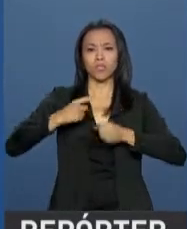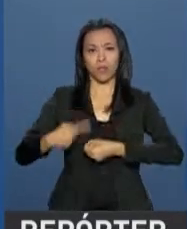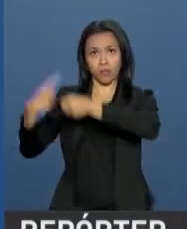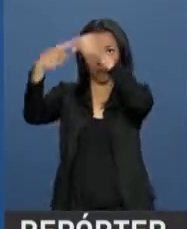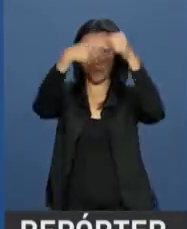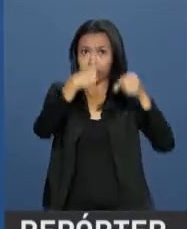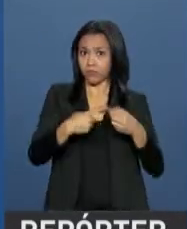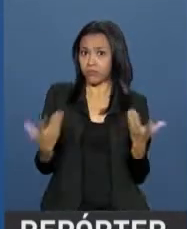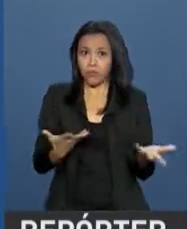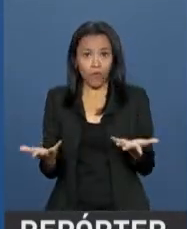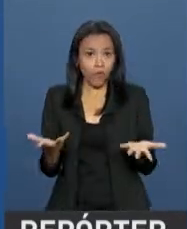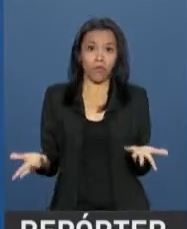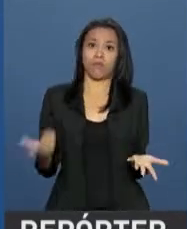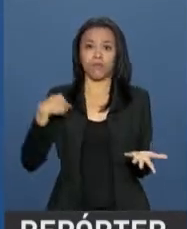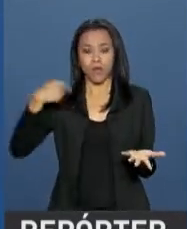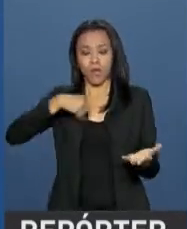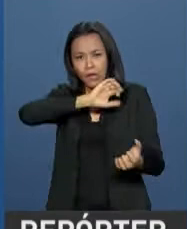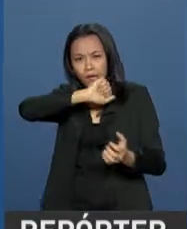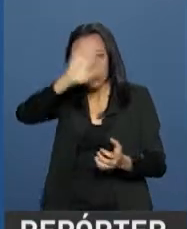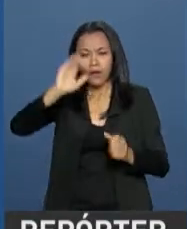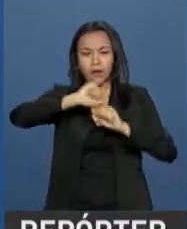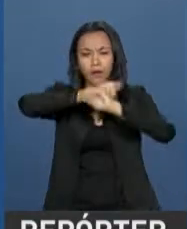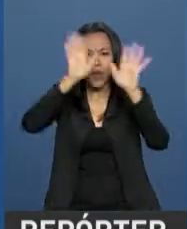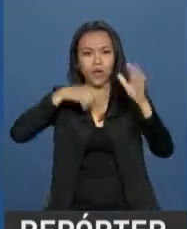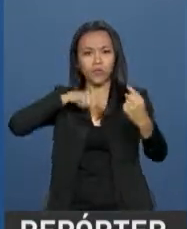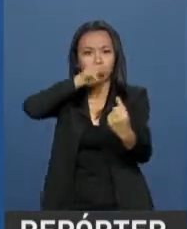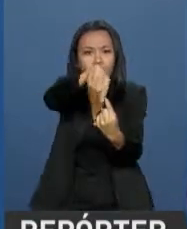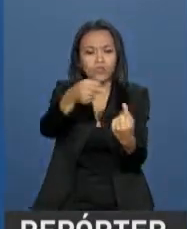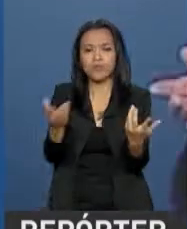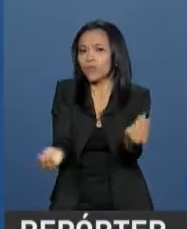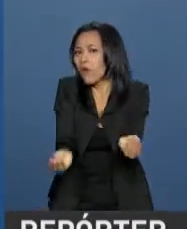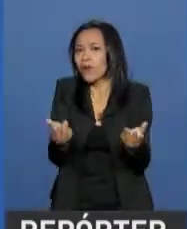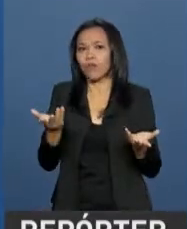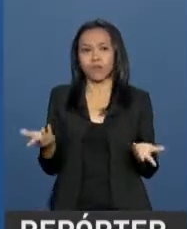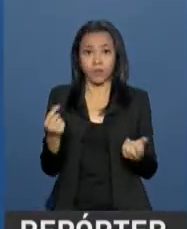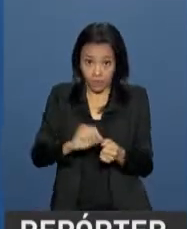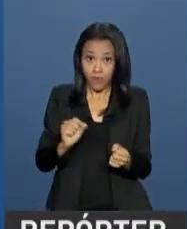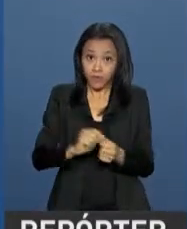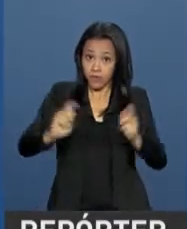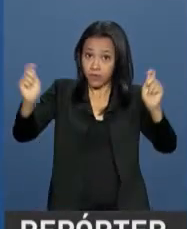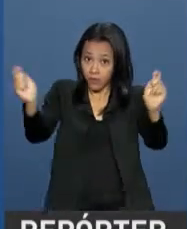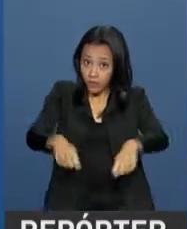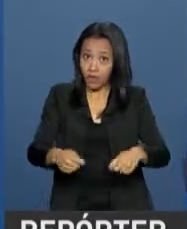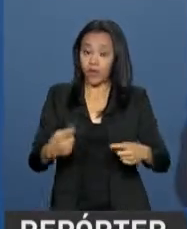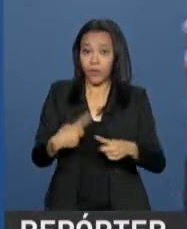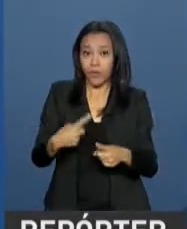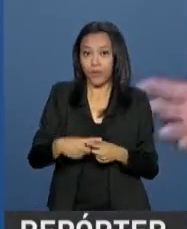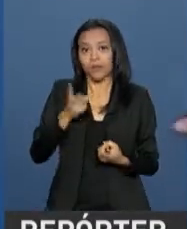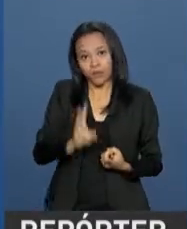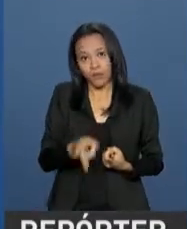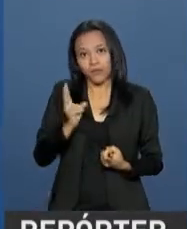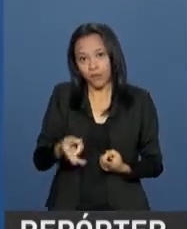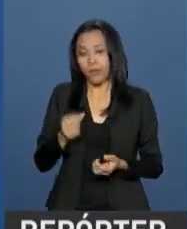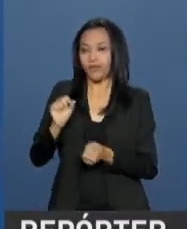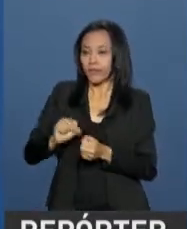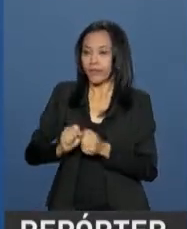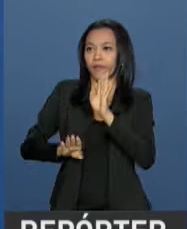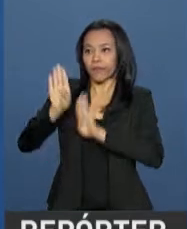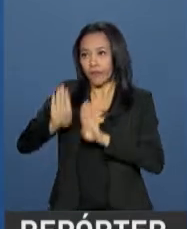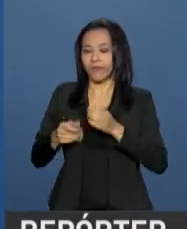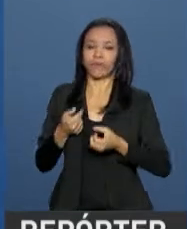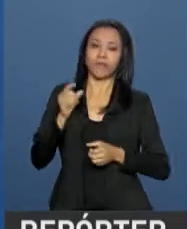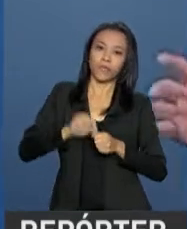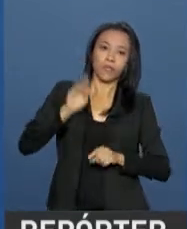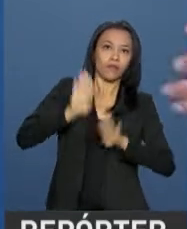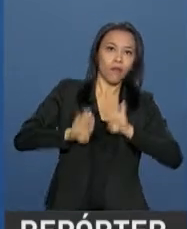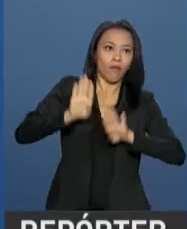realizar um ato mais objetivo mais concreto mais palpável logo é executável por dizer a todo momento ele foi fazer licitação pra